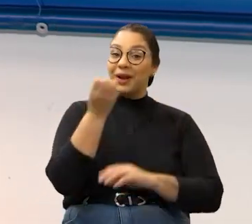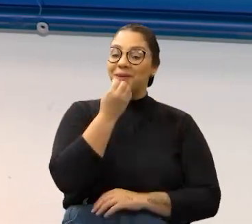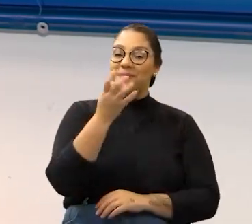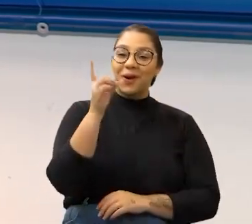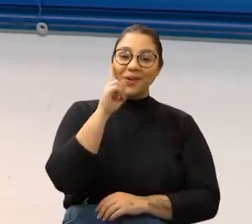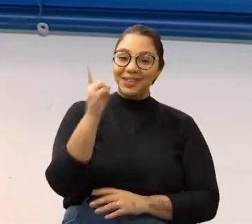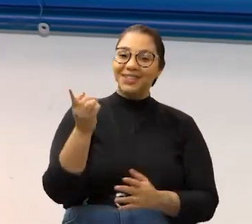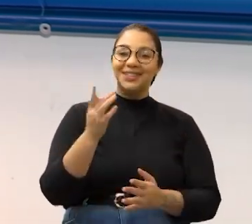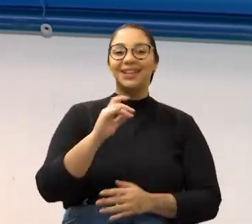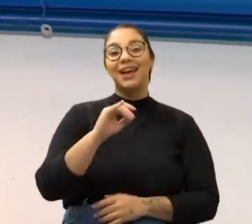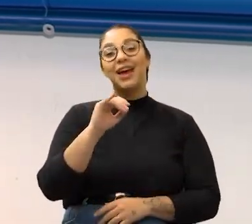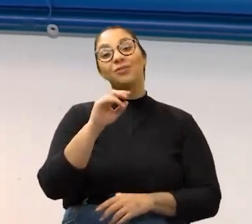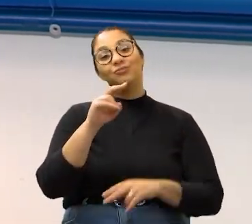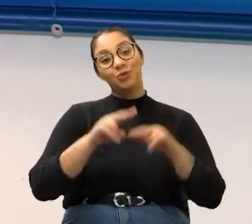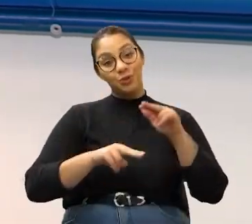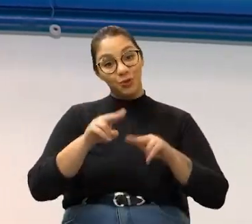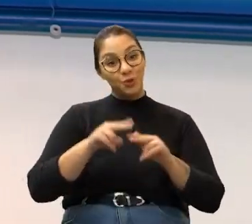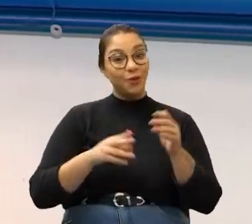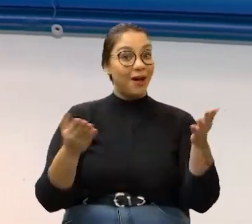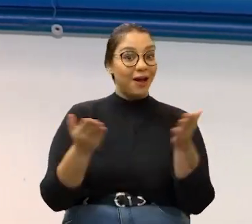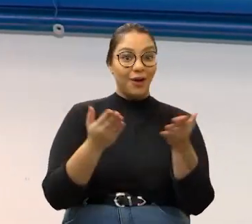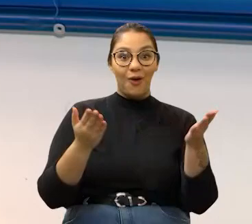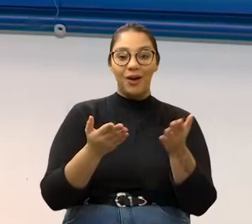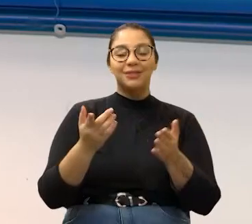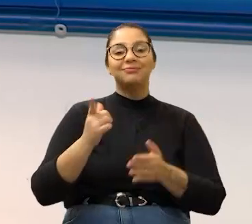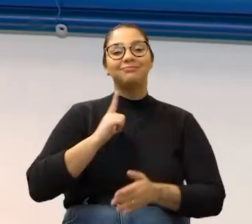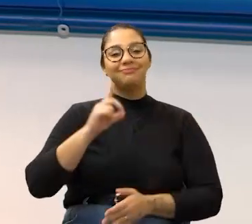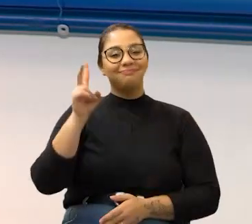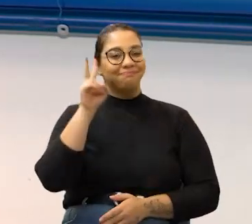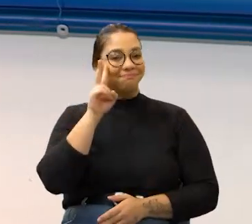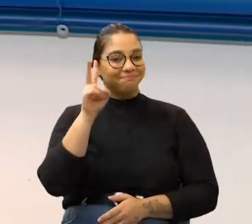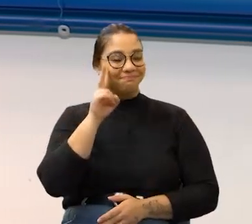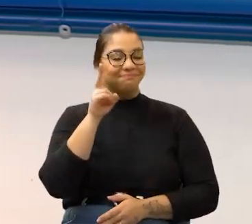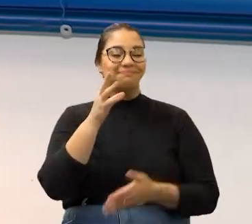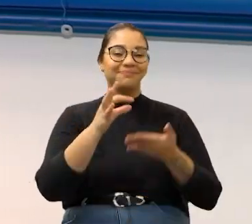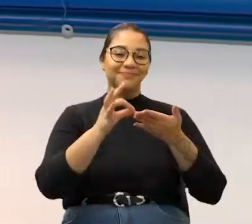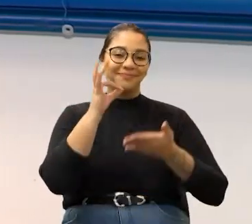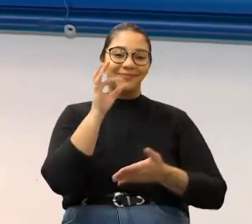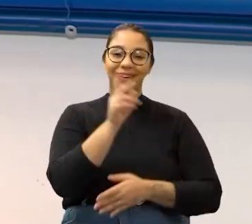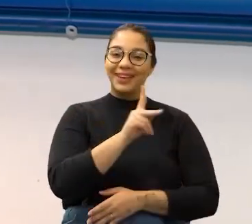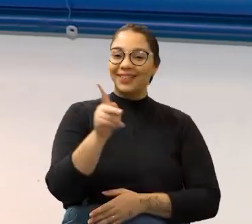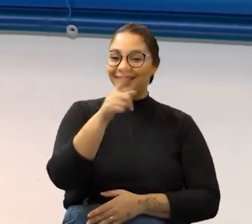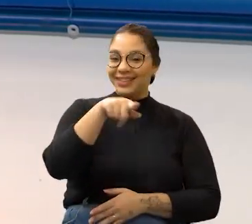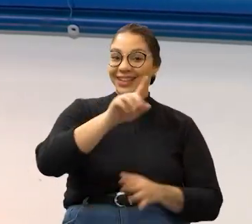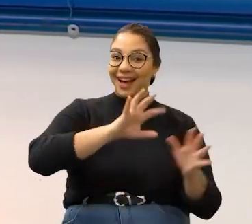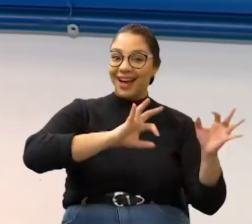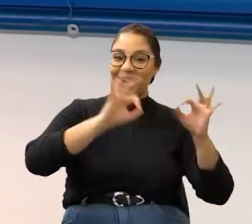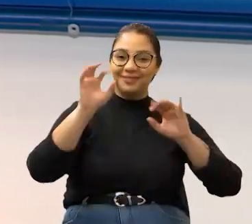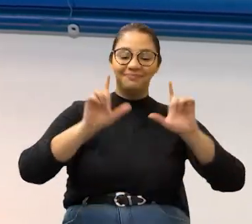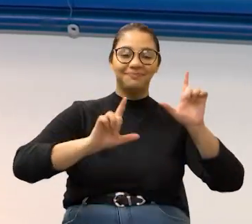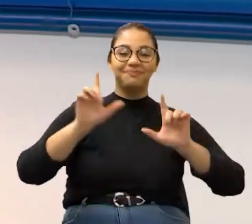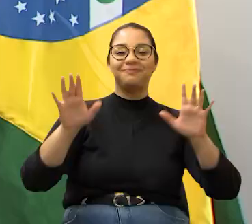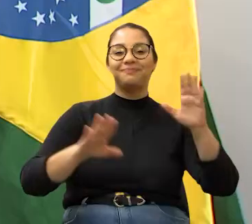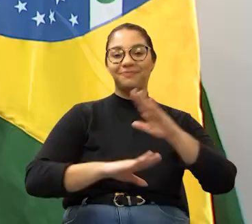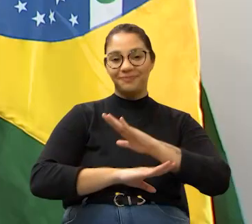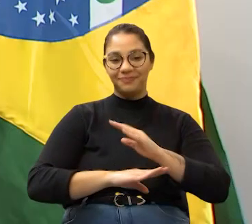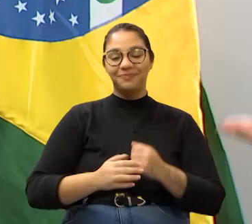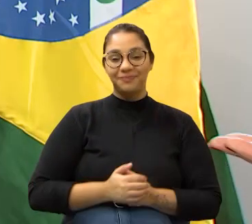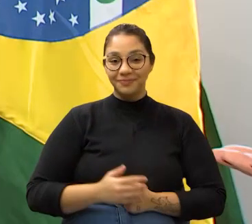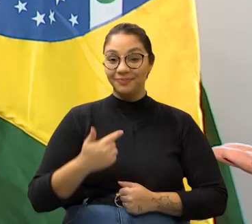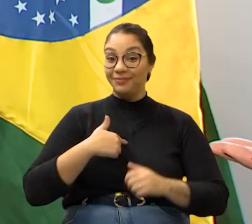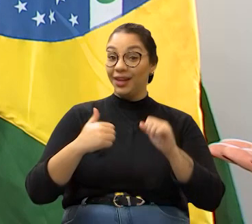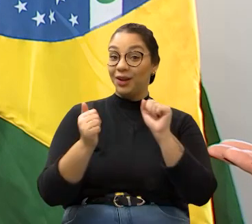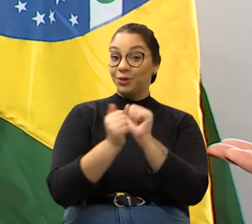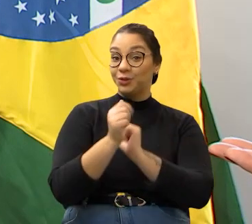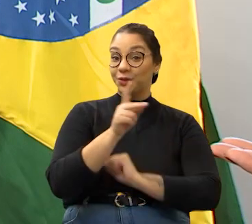bom dia! Junho chegou e nesta segunda-feira mais um Café com o Presidente para você que assiste a TV Câmara Campinas. Aqui eu